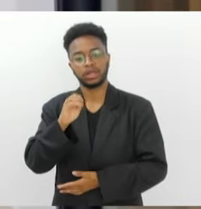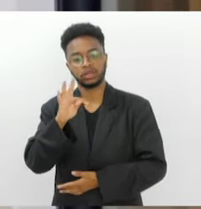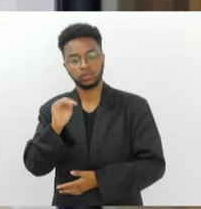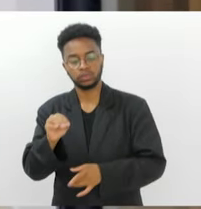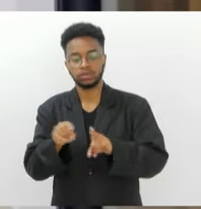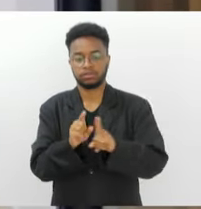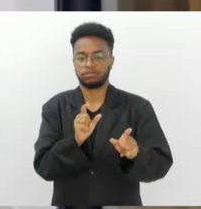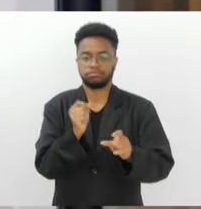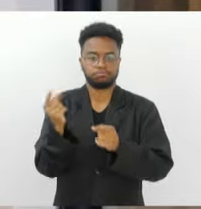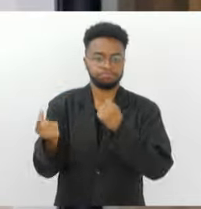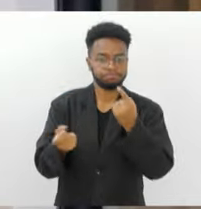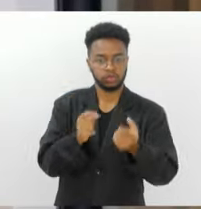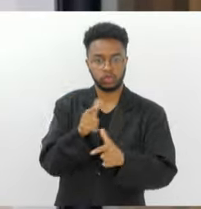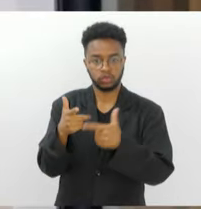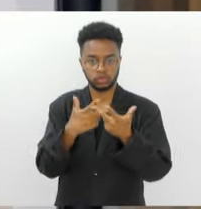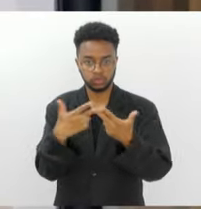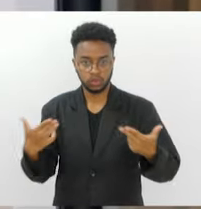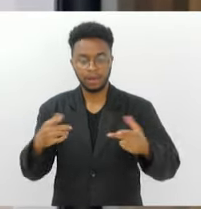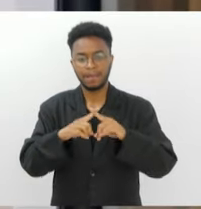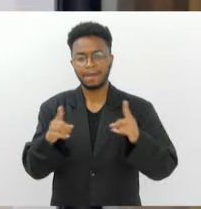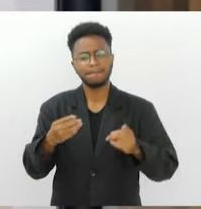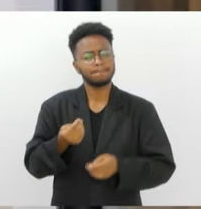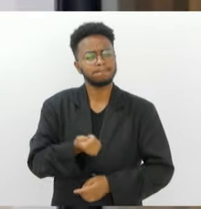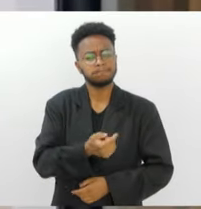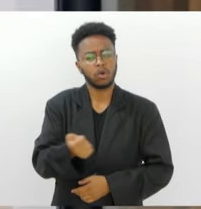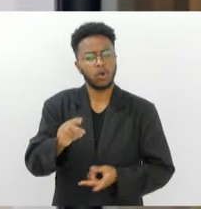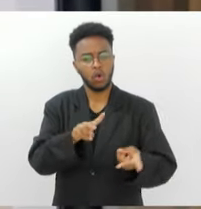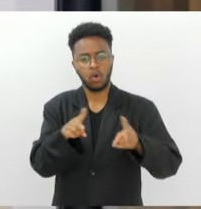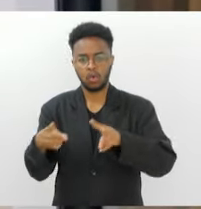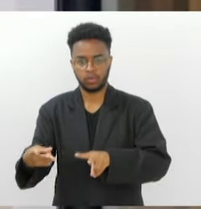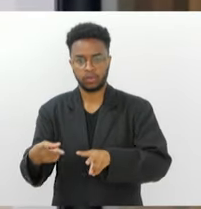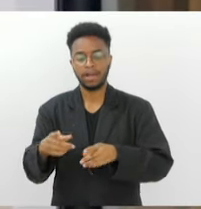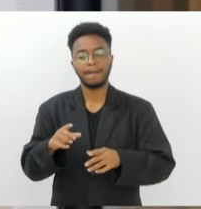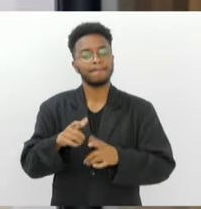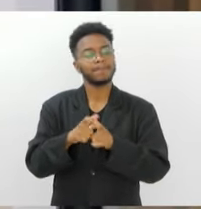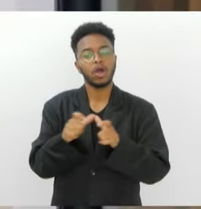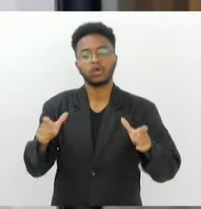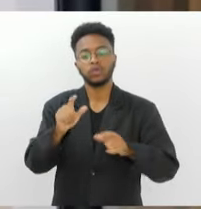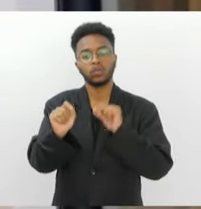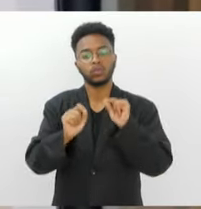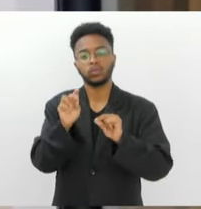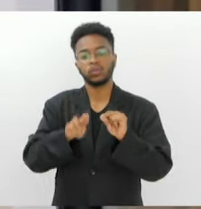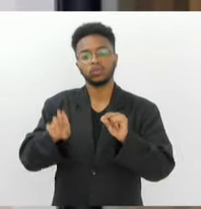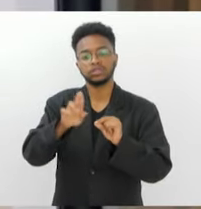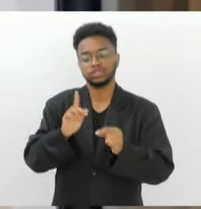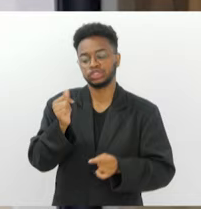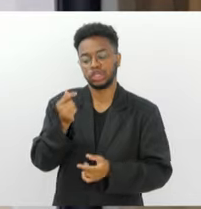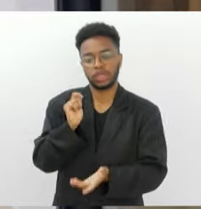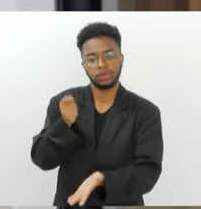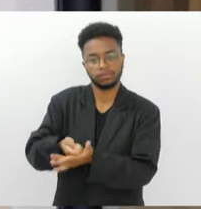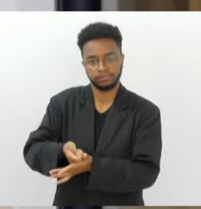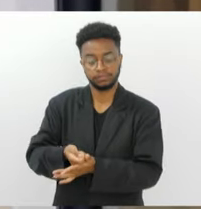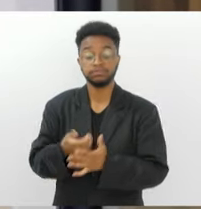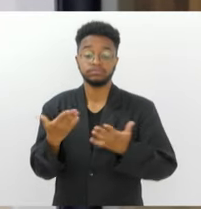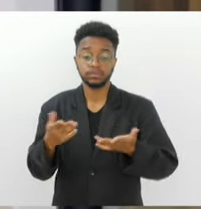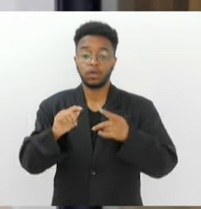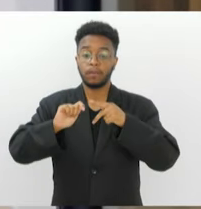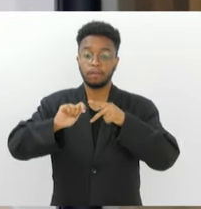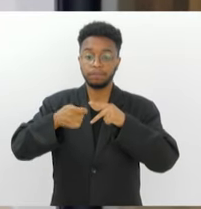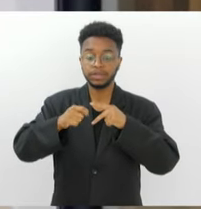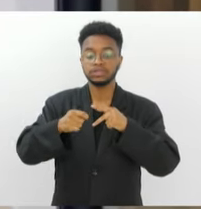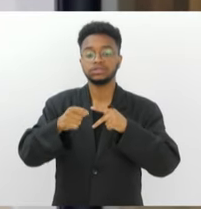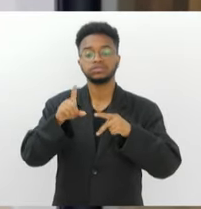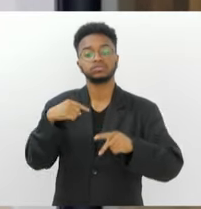pontuais, mas transacionavam muito pouco, era muito no dinheiro físico. Então o Pix vem justamente para dar